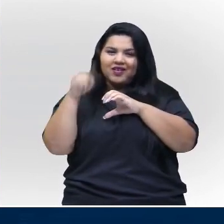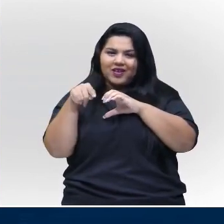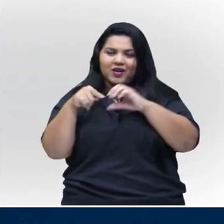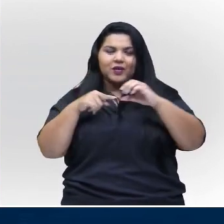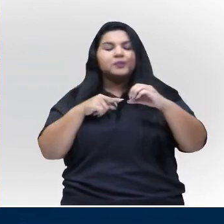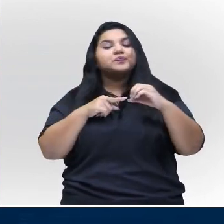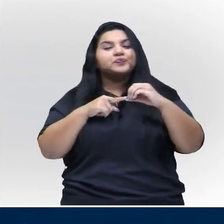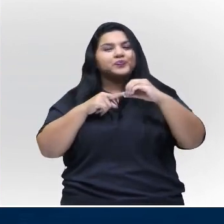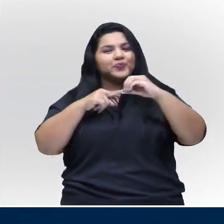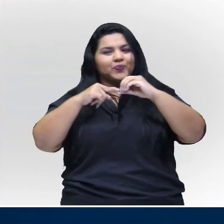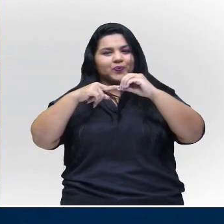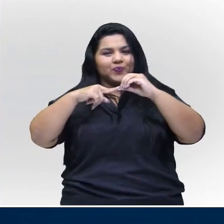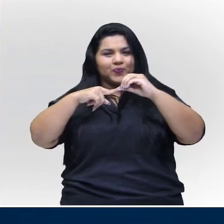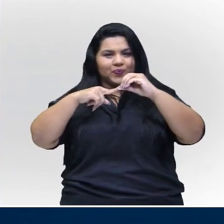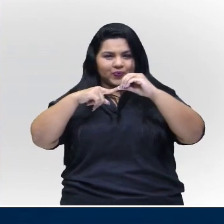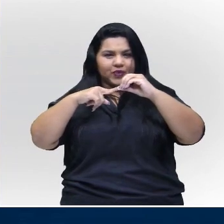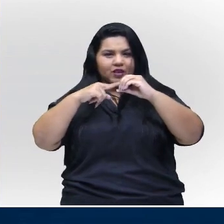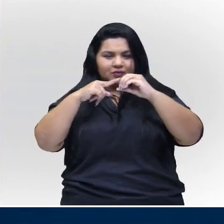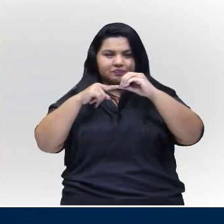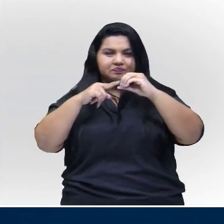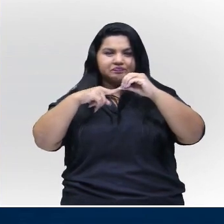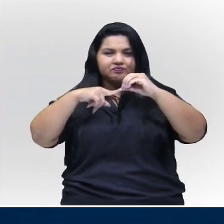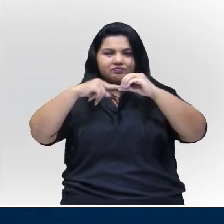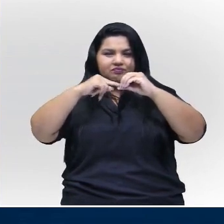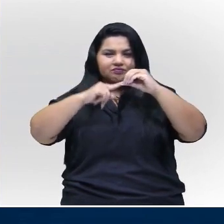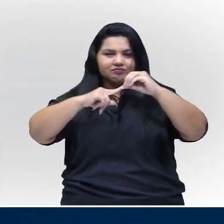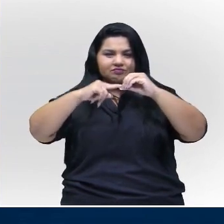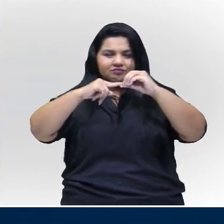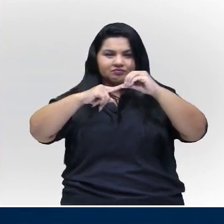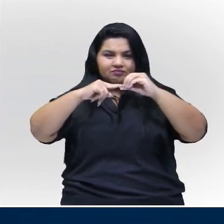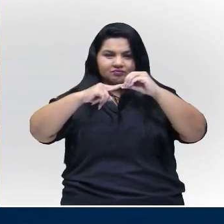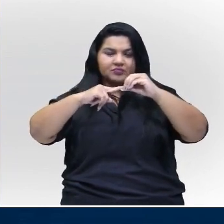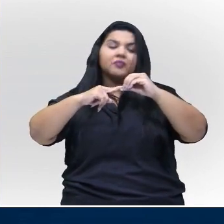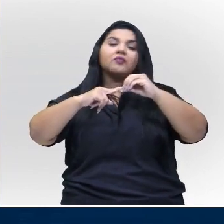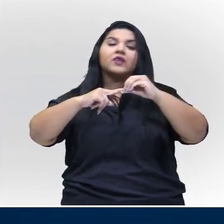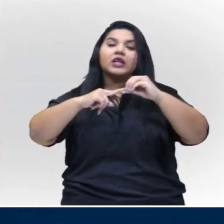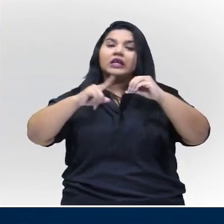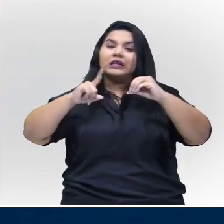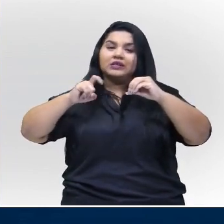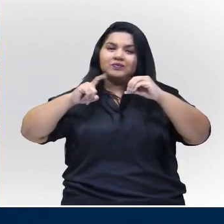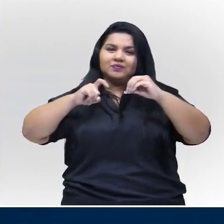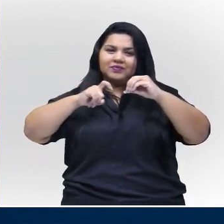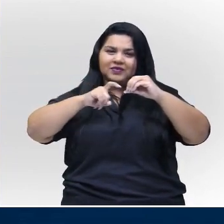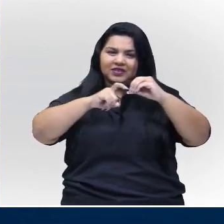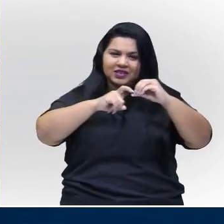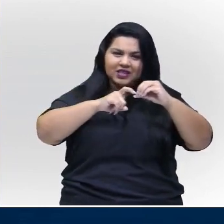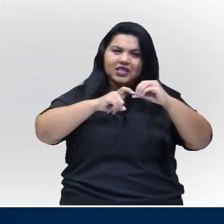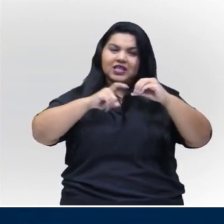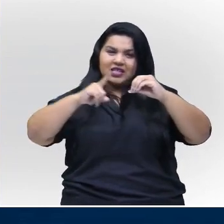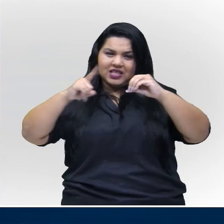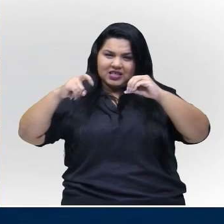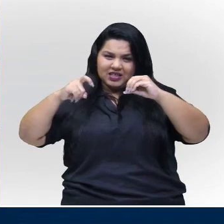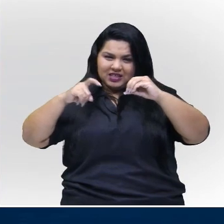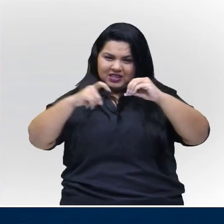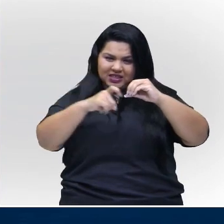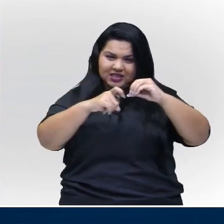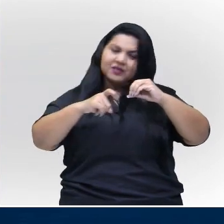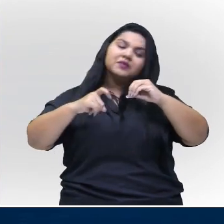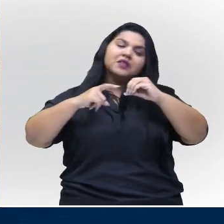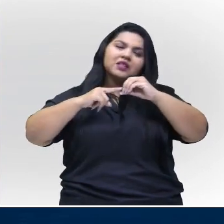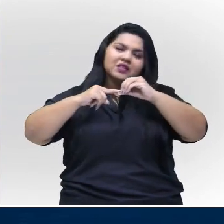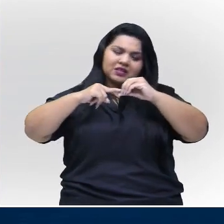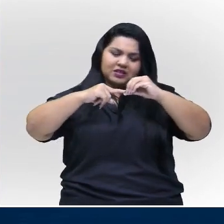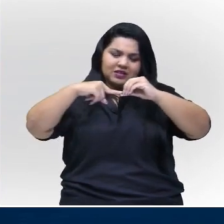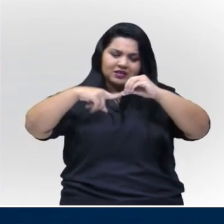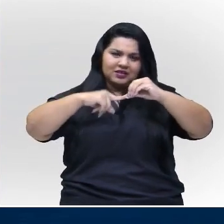sabiam, claro, que o espermatozoide é uma célula, né? E o espermatozoide, ele é uma célula que tem uma cauda, né? Porque ele precisa se locomover para chegar